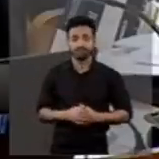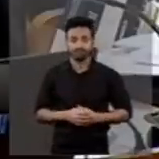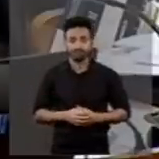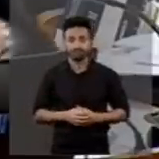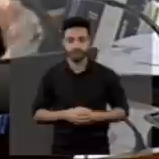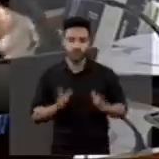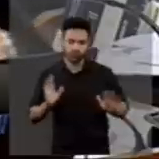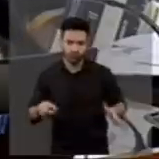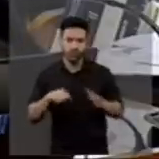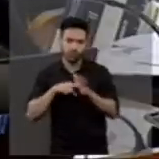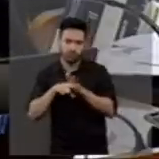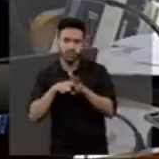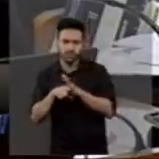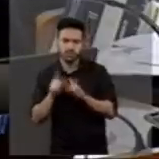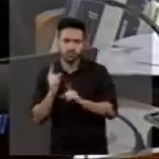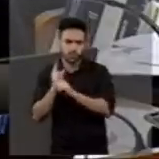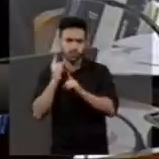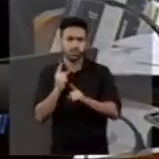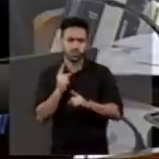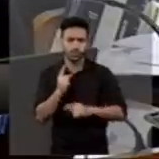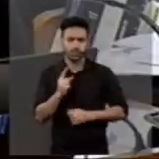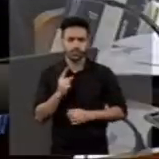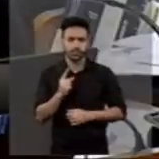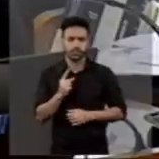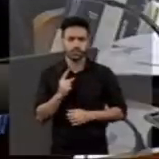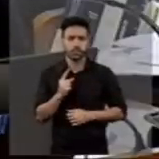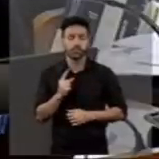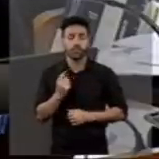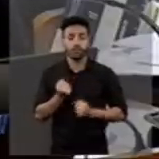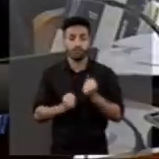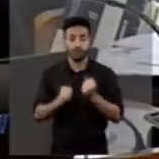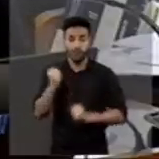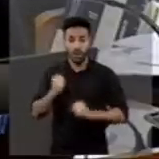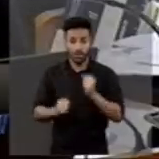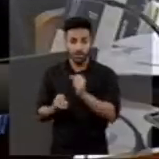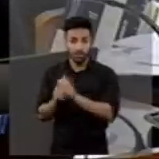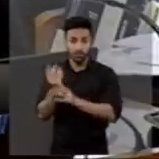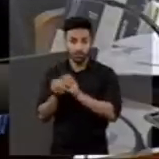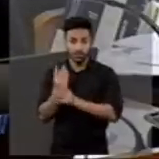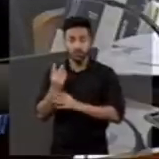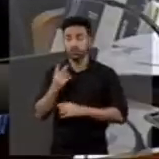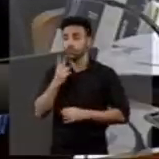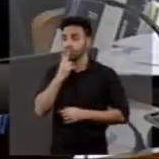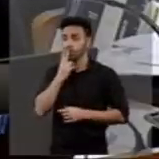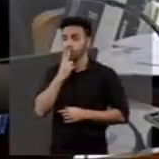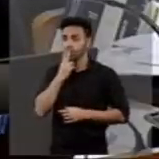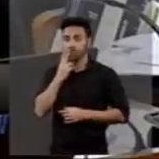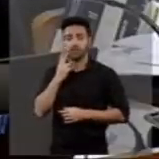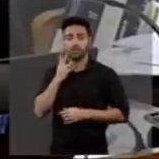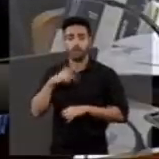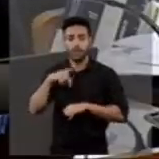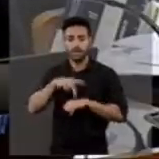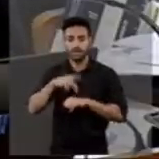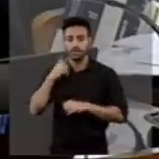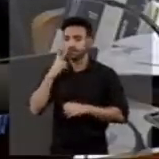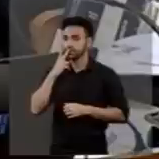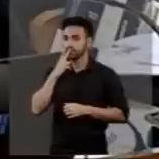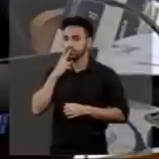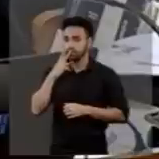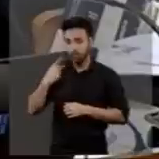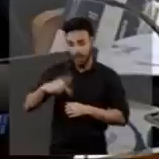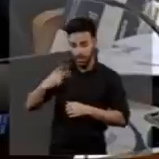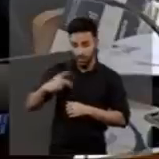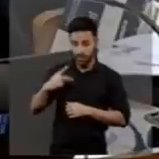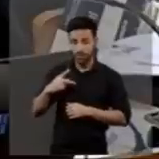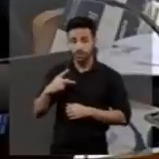Há uma pesquisa que é pública, que a produção de cigarros no Paraguai, se for dividido